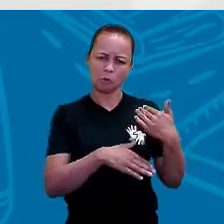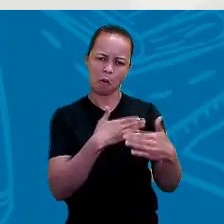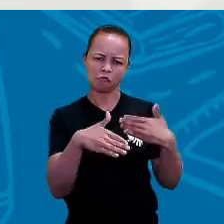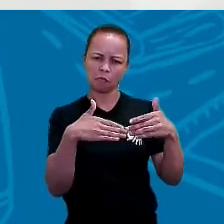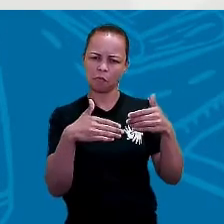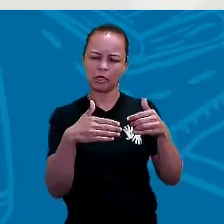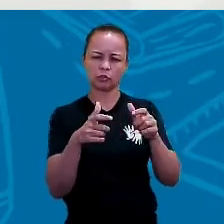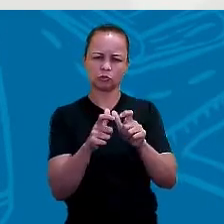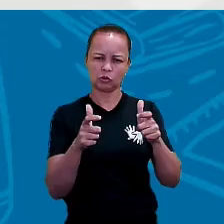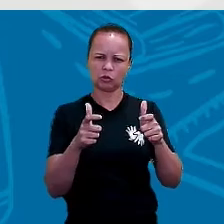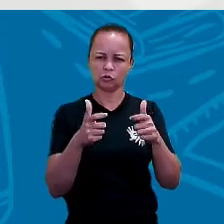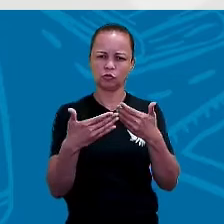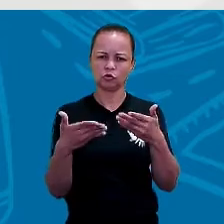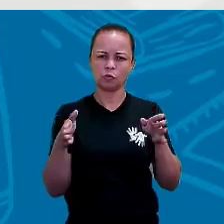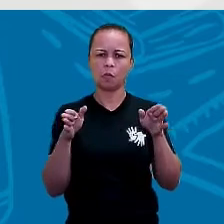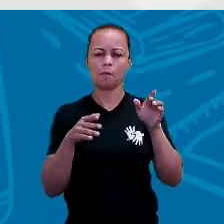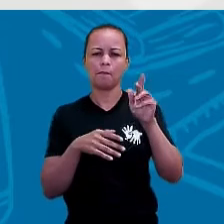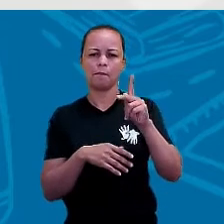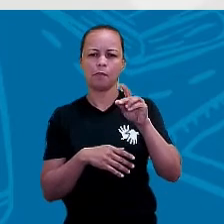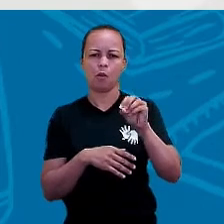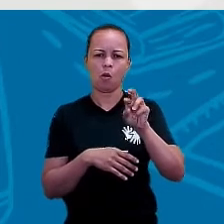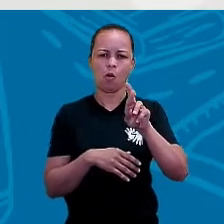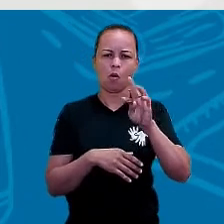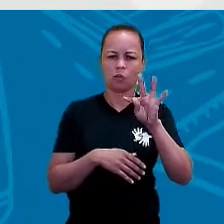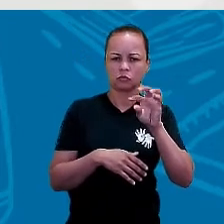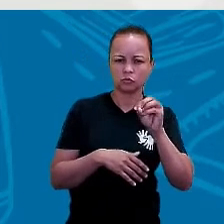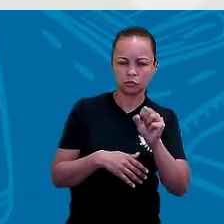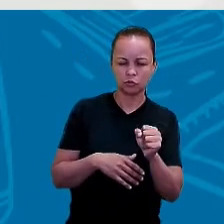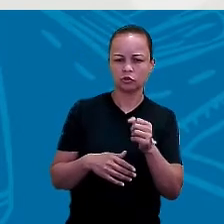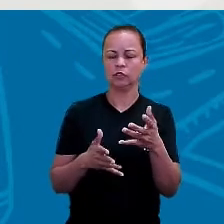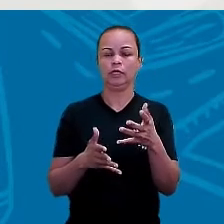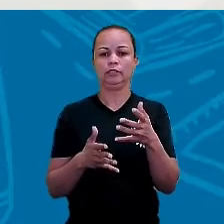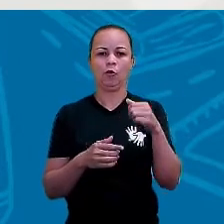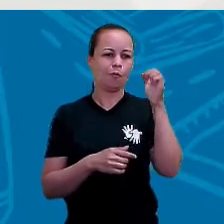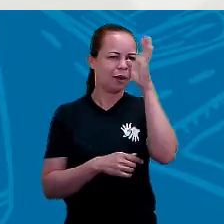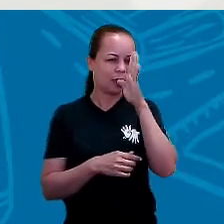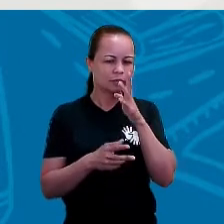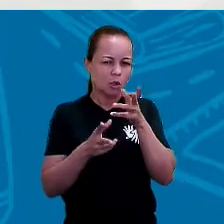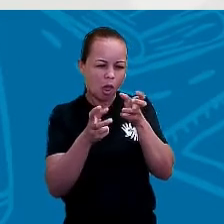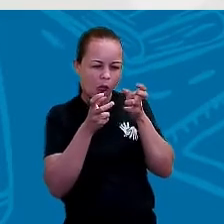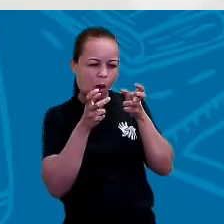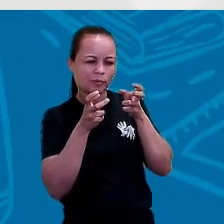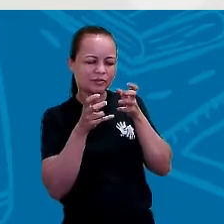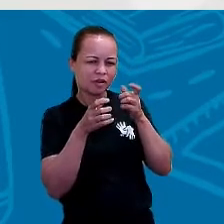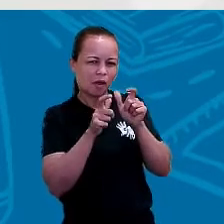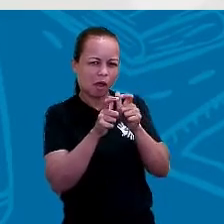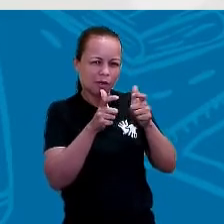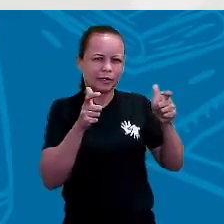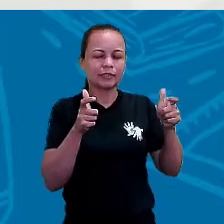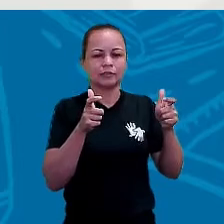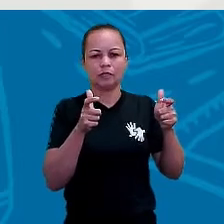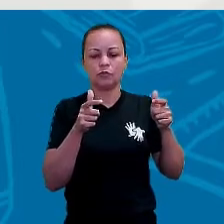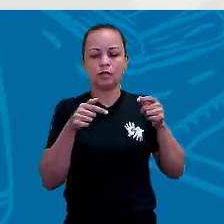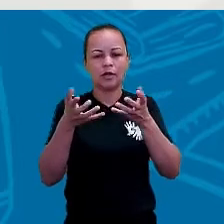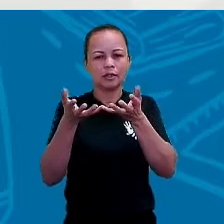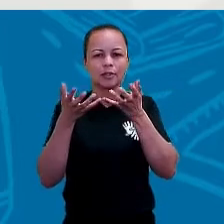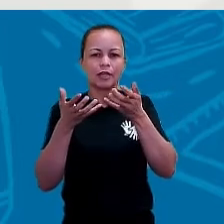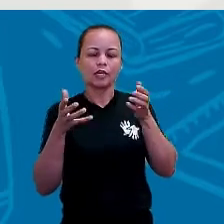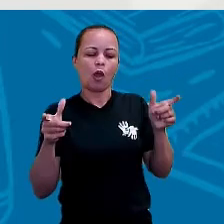grandes nos portos. Então, o Brasil está crescendo. Então, eles tinham que ir lá e abafar esse crescimento.